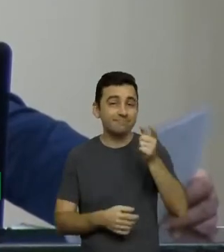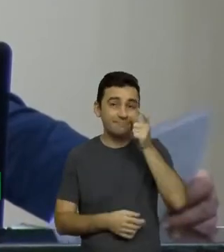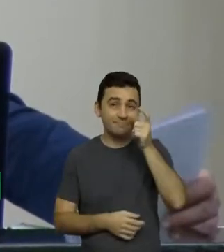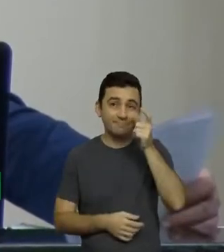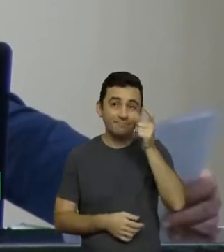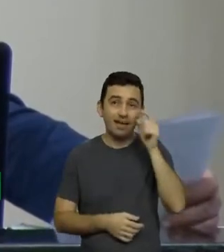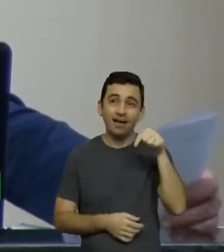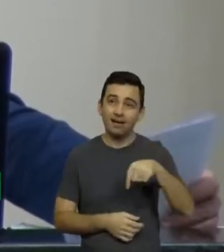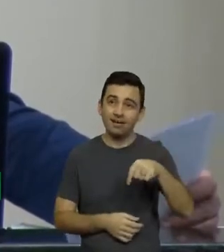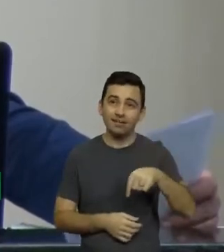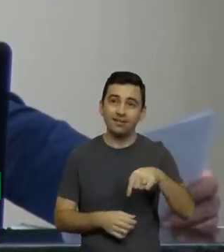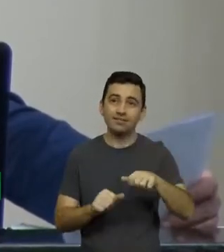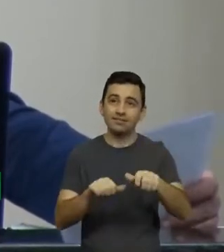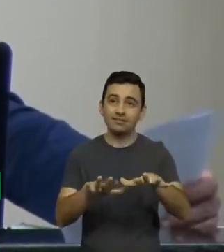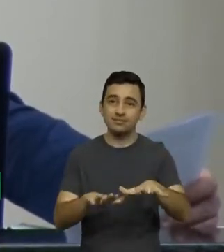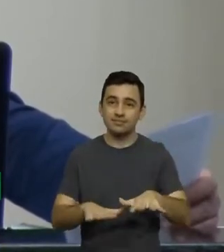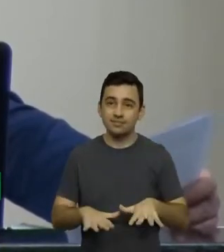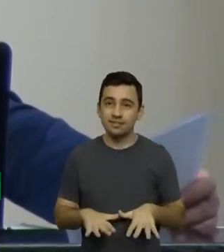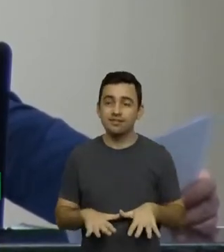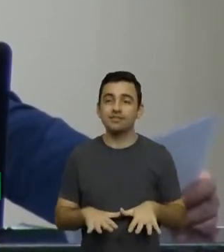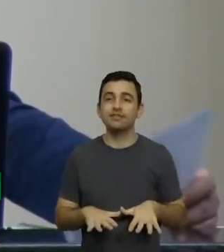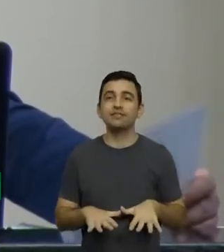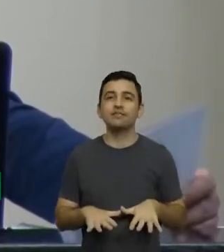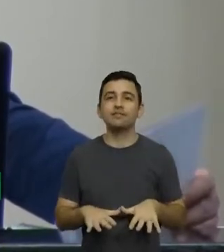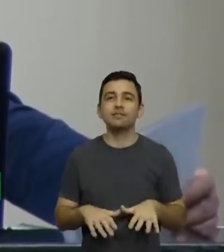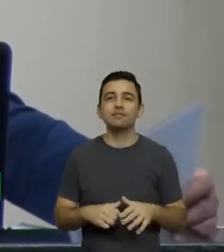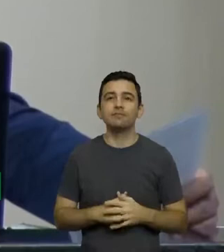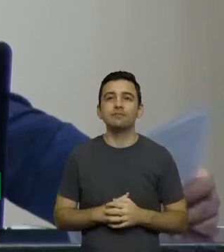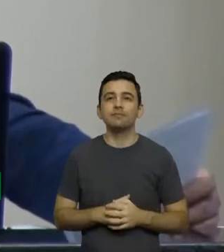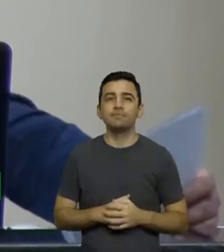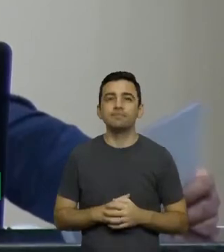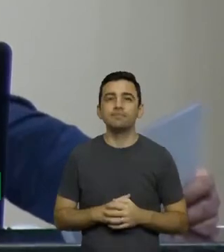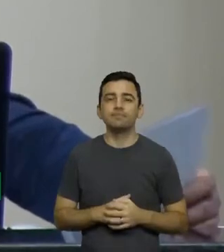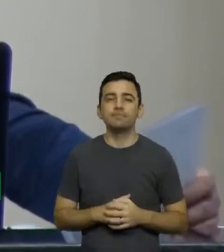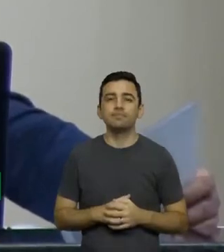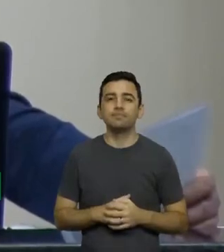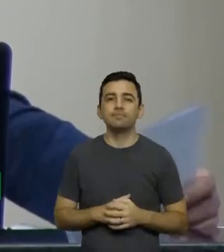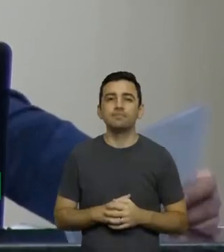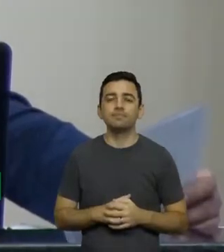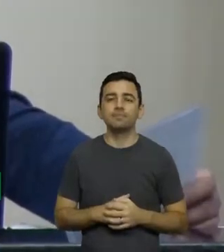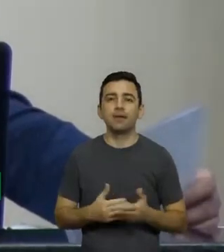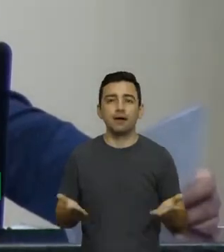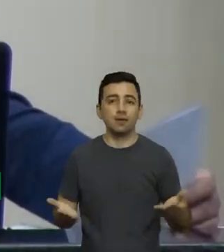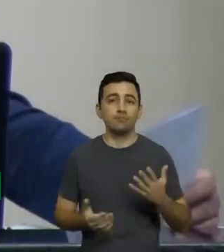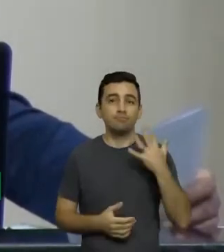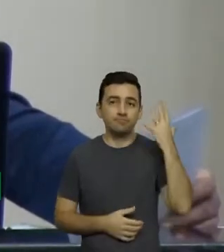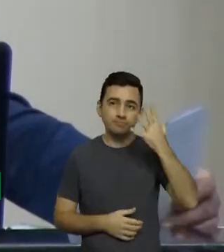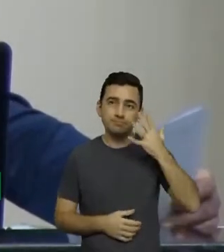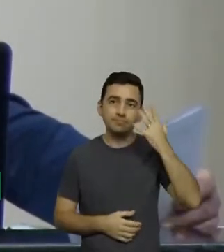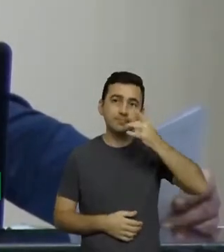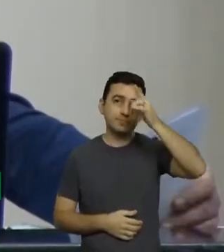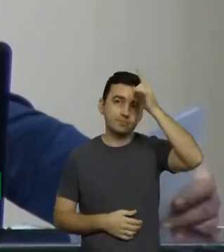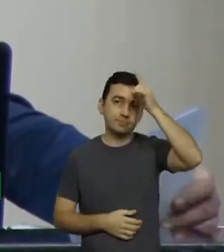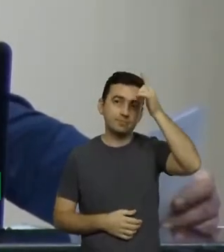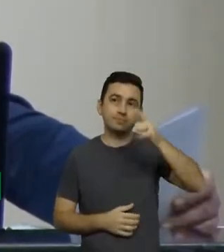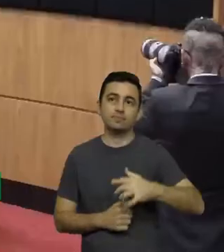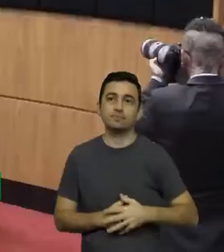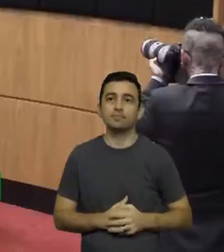a sessão aqui na Assembleia Legislativa. Palavra, deputado Sargento